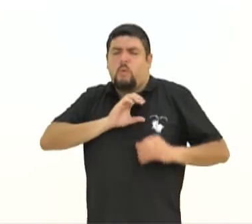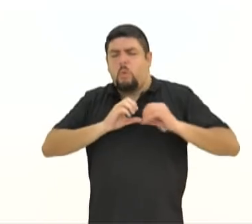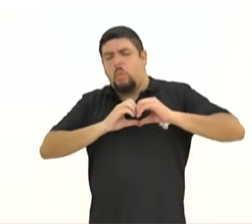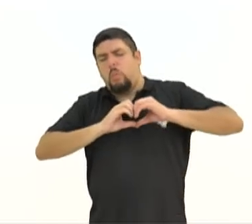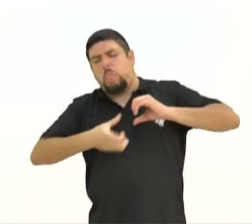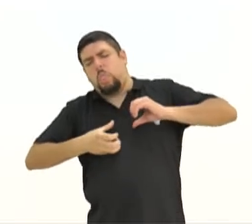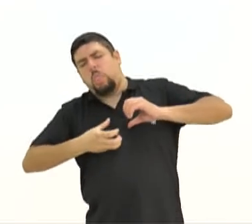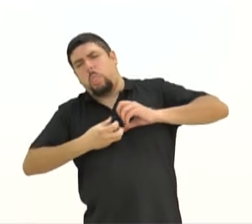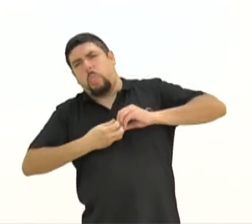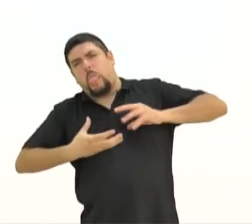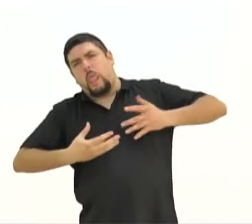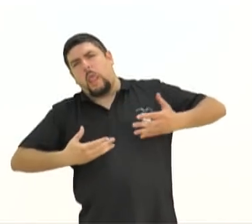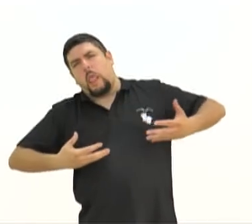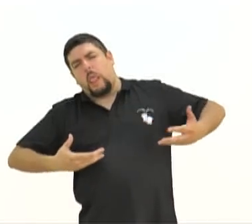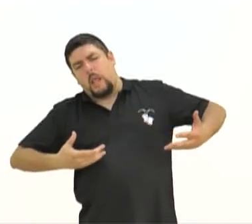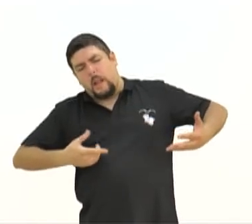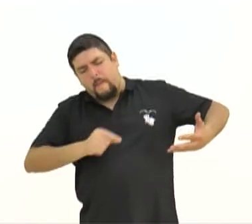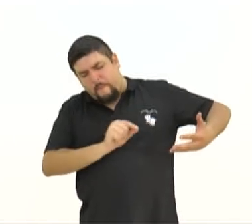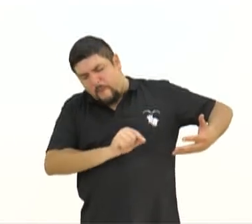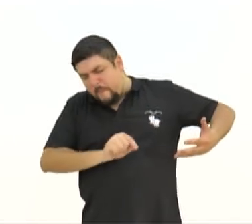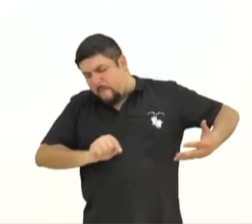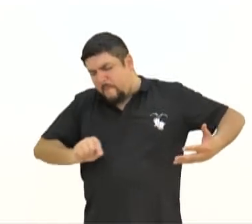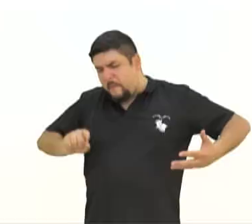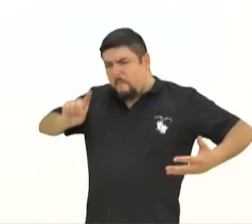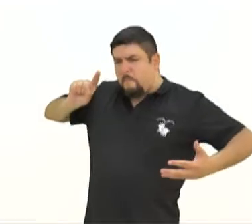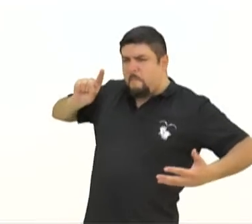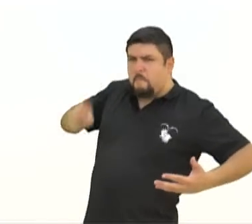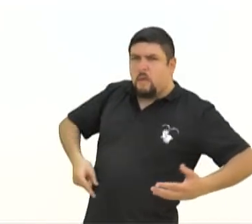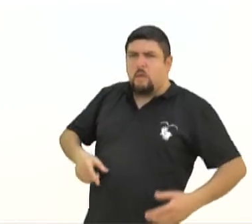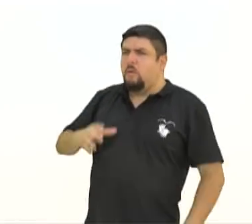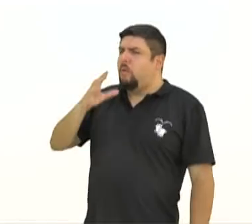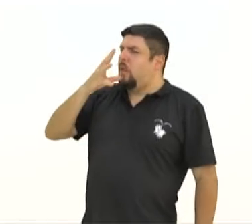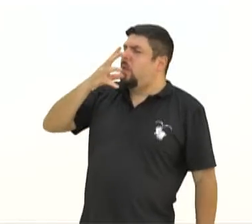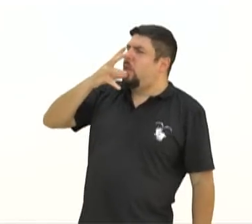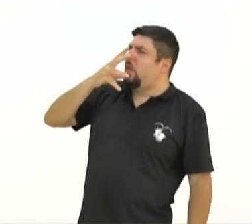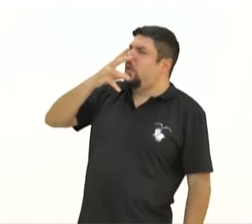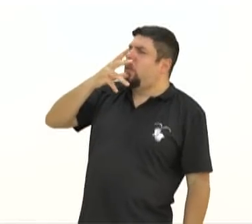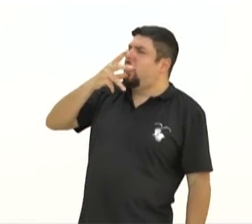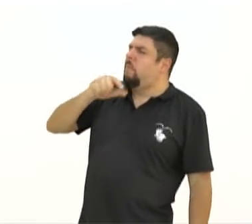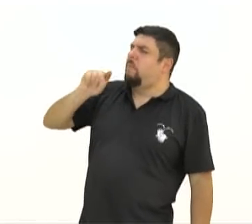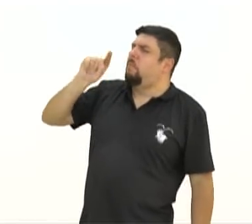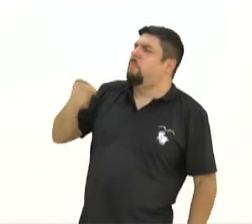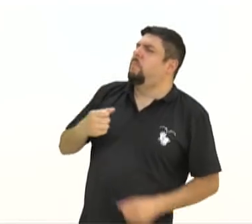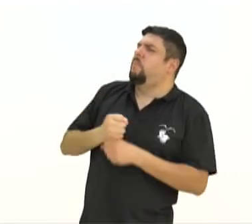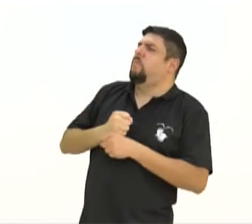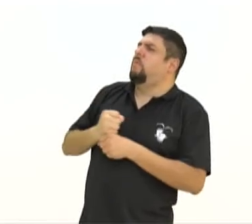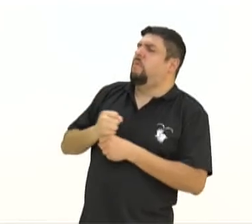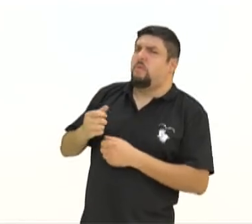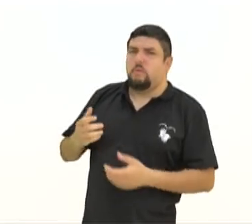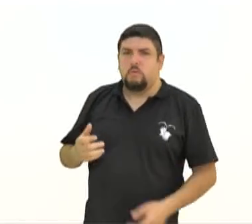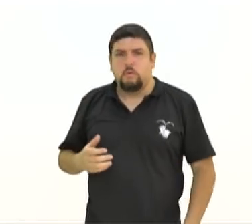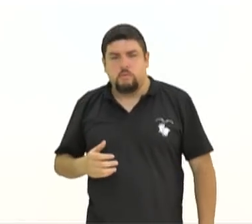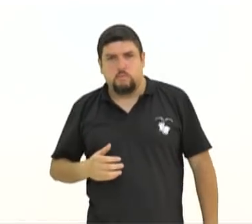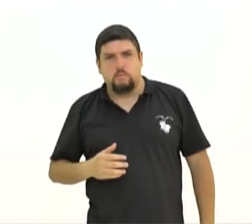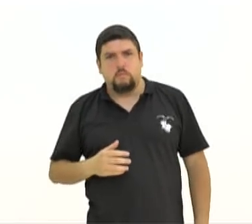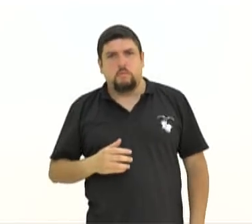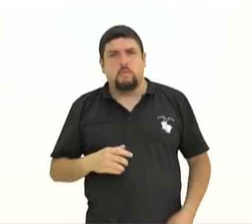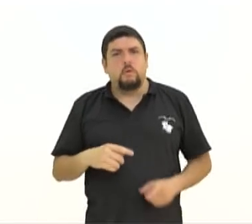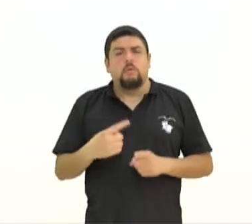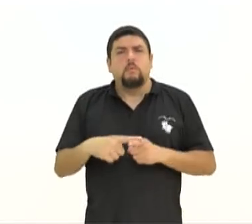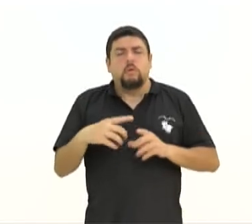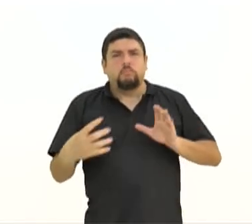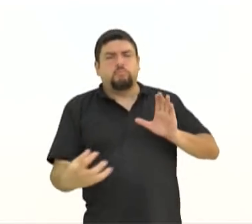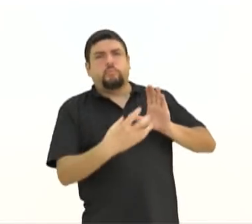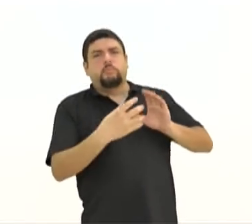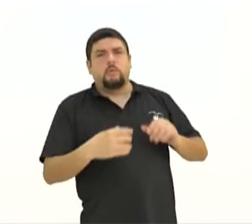Tardó 1000 años para llegar. E aí, exercício 4. Por que ocorre a hipérbole nas frases? A.